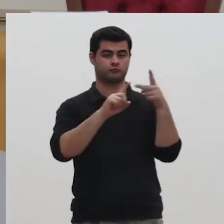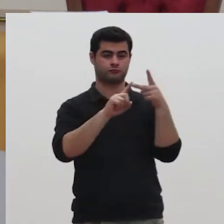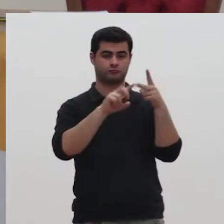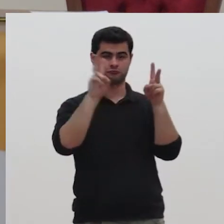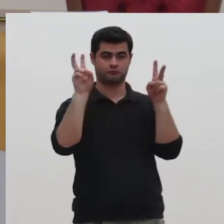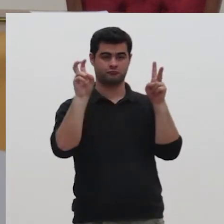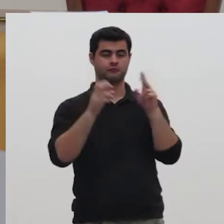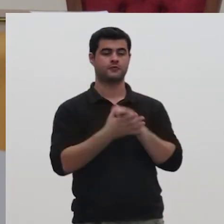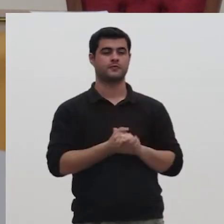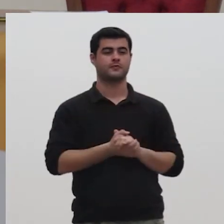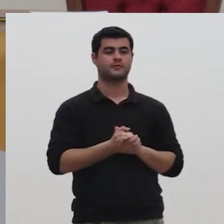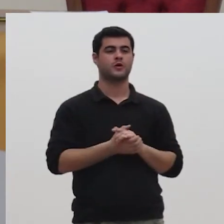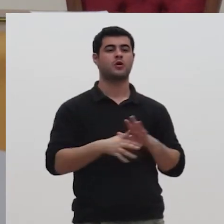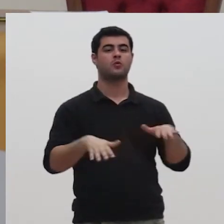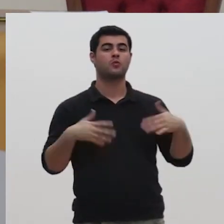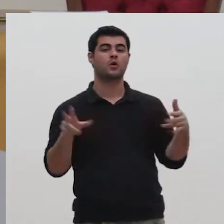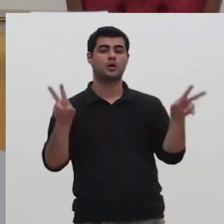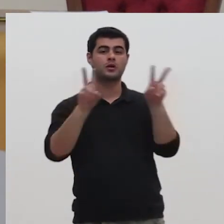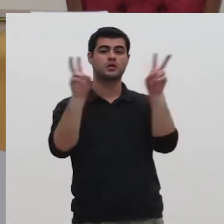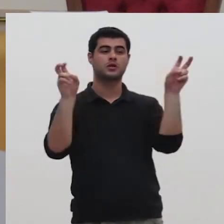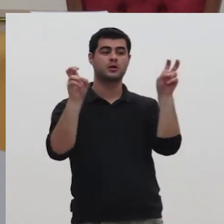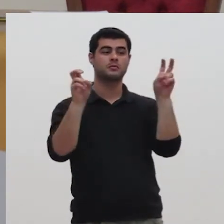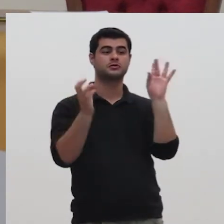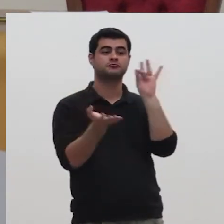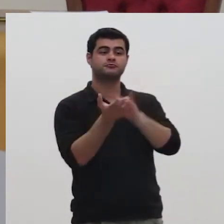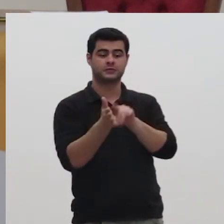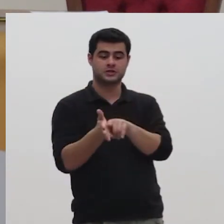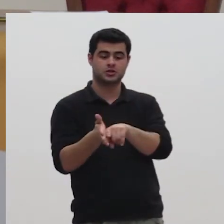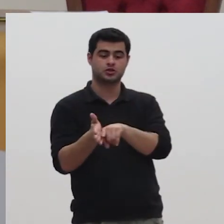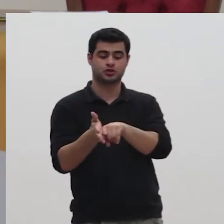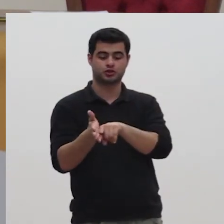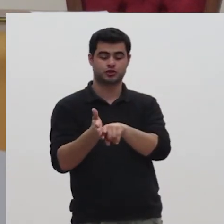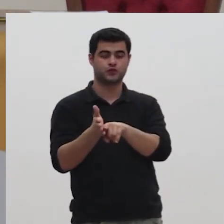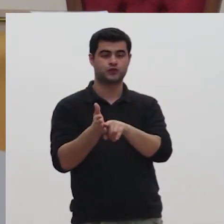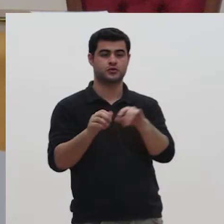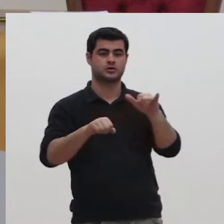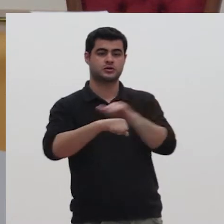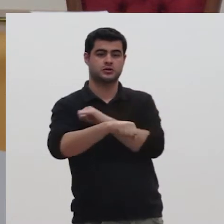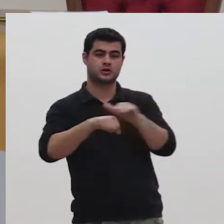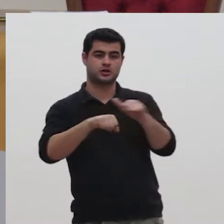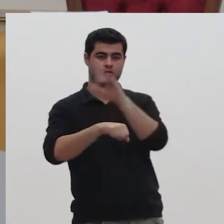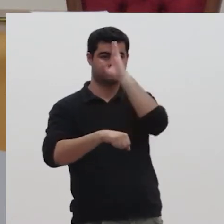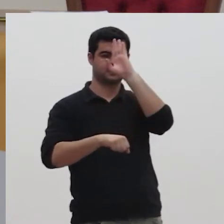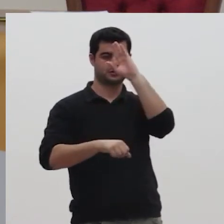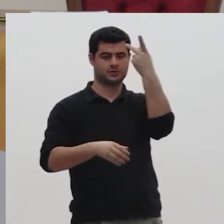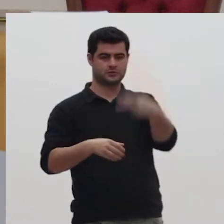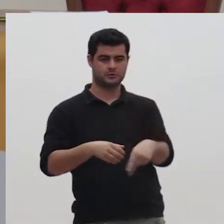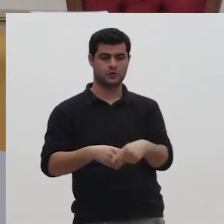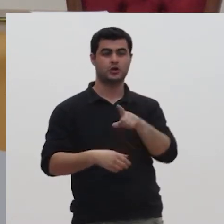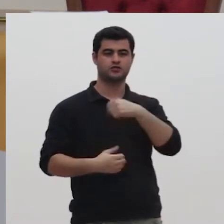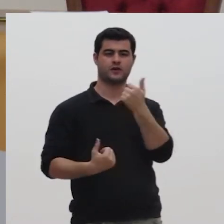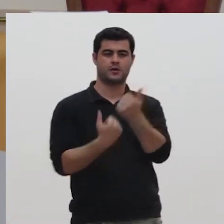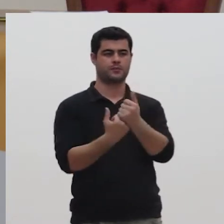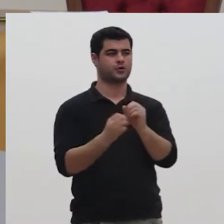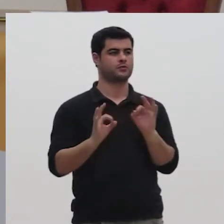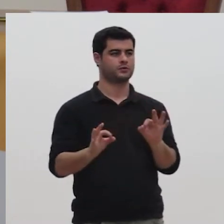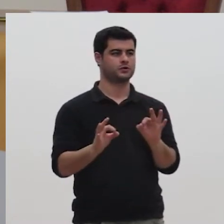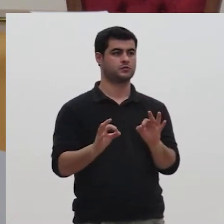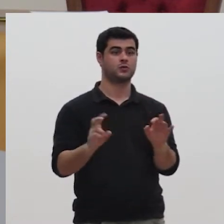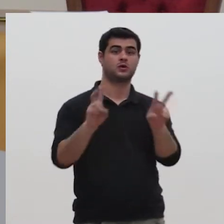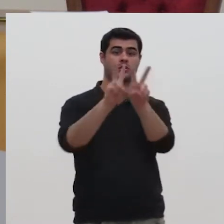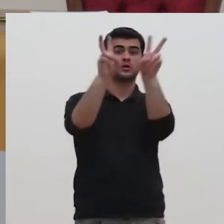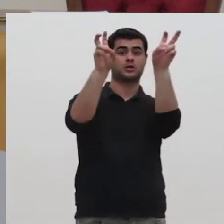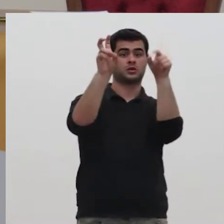definir quais são os temas científicos prioritários e estratégicos para a instituição, aqueles que nós vamos apoiar. E temas que